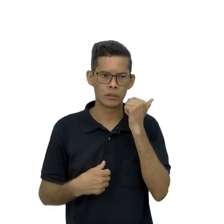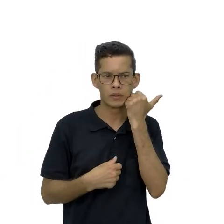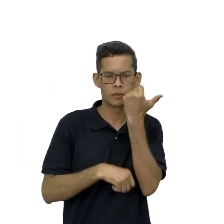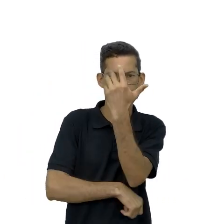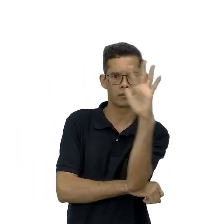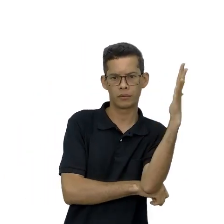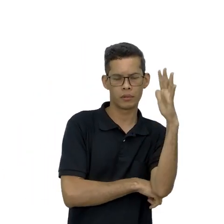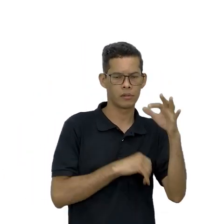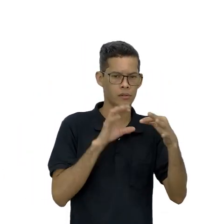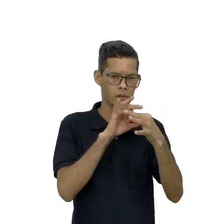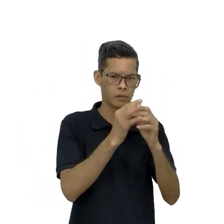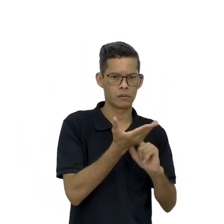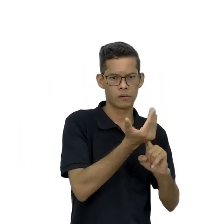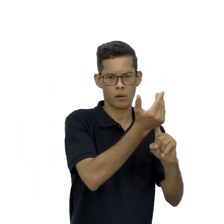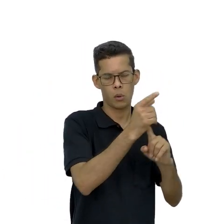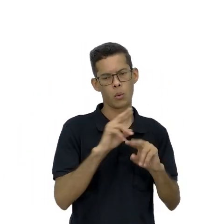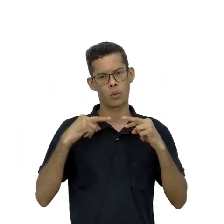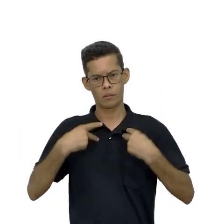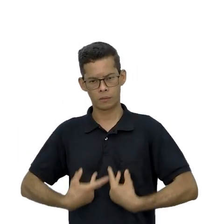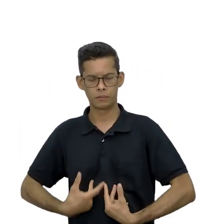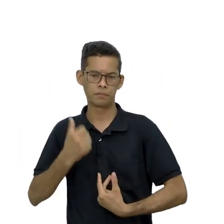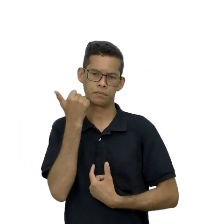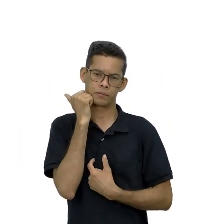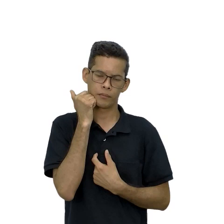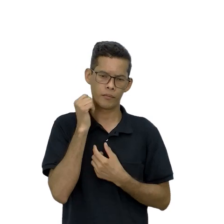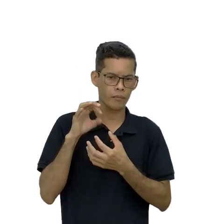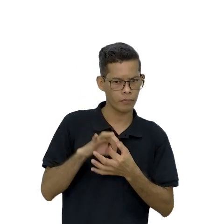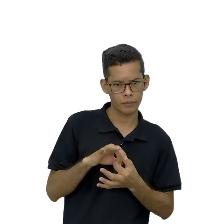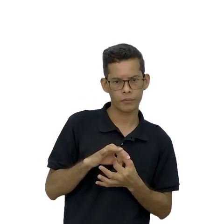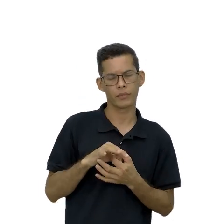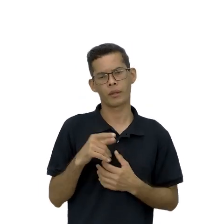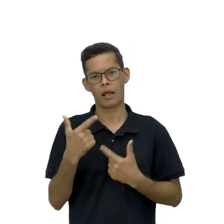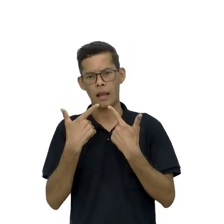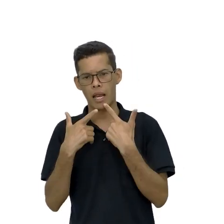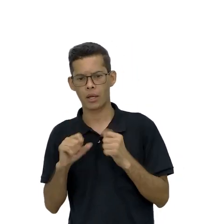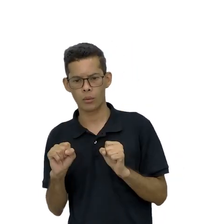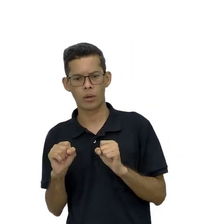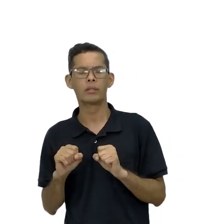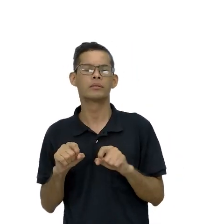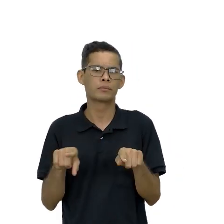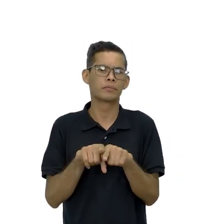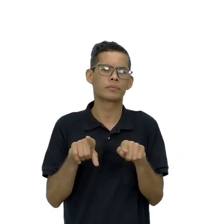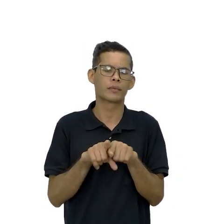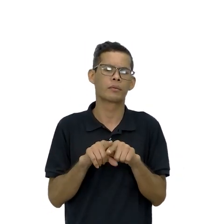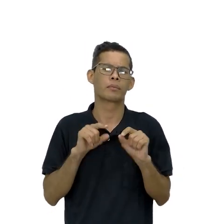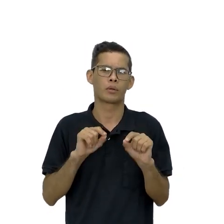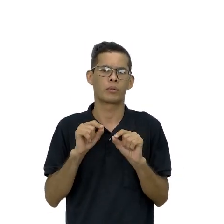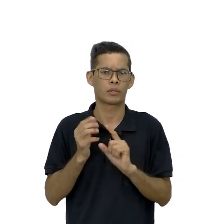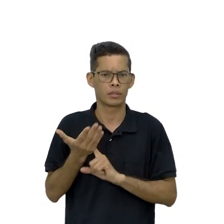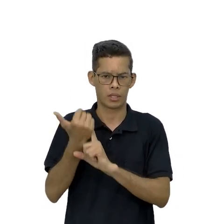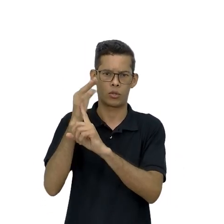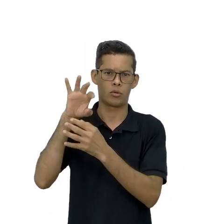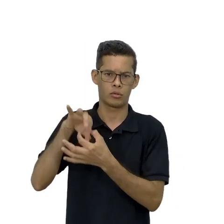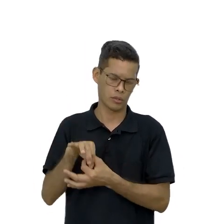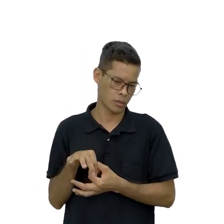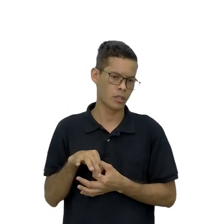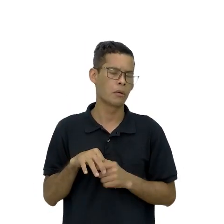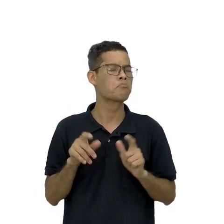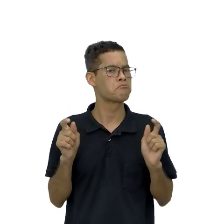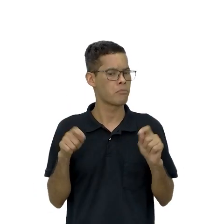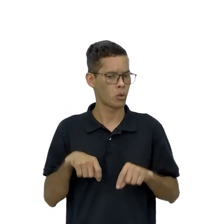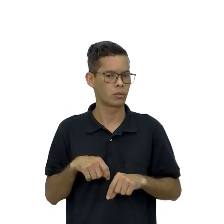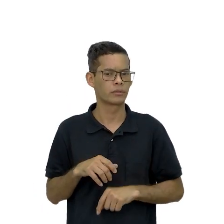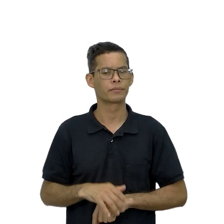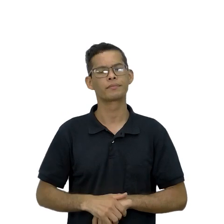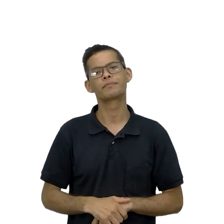suas tecnologias, ciências humanas e sociais aplicadas, linguagem e também as suas tecnologias, tá? Podemos